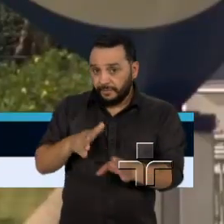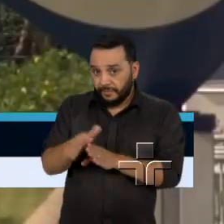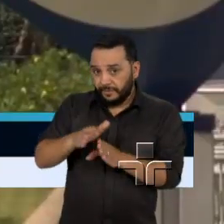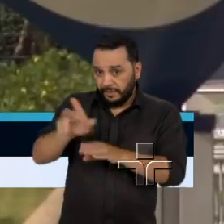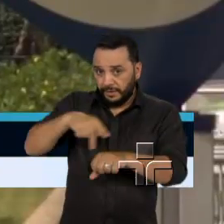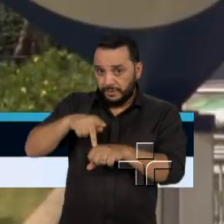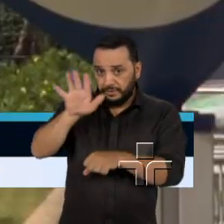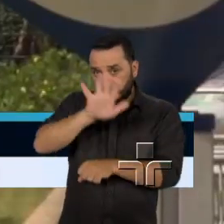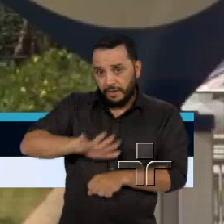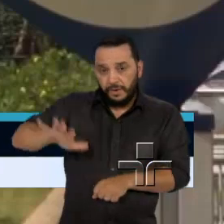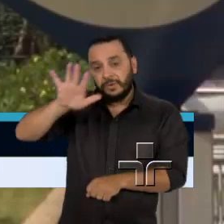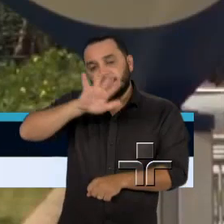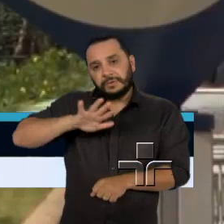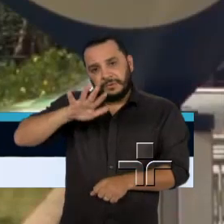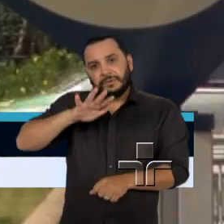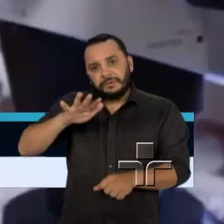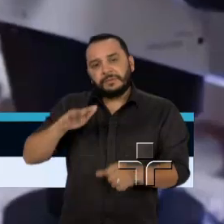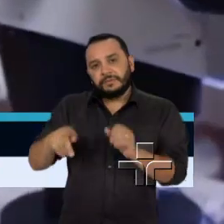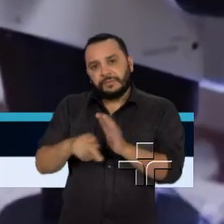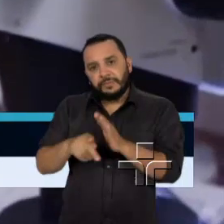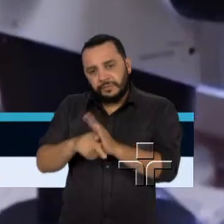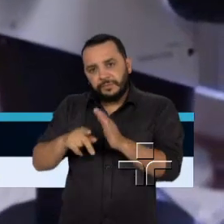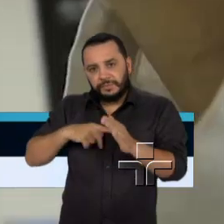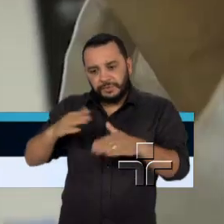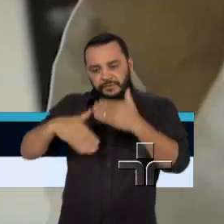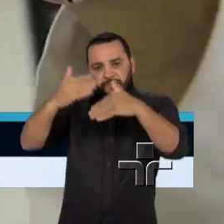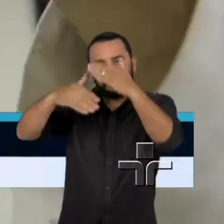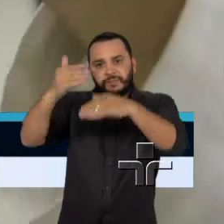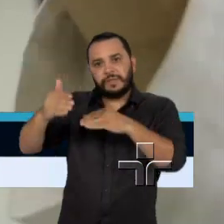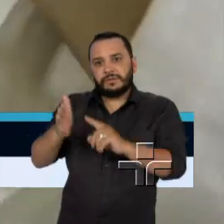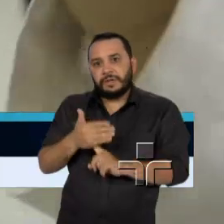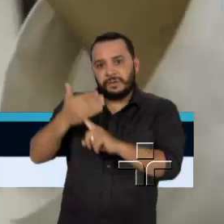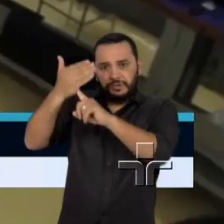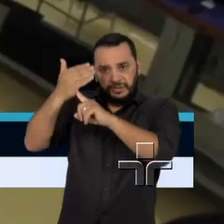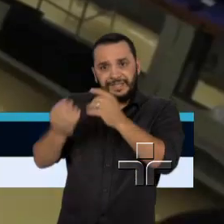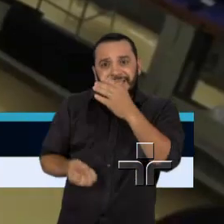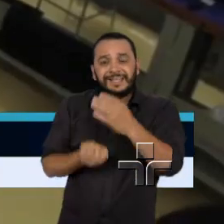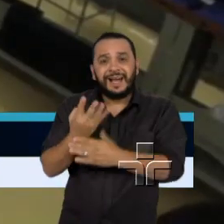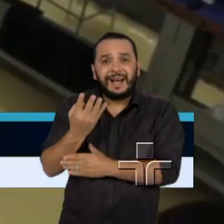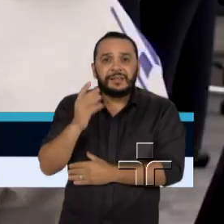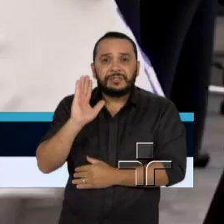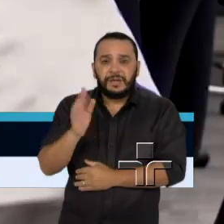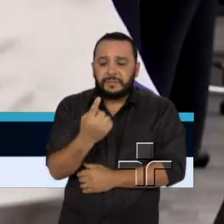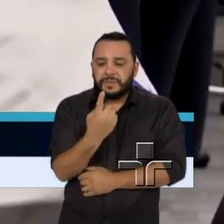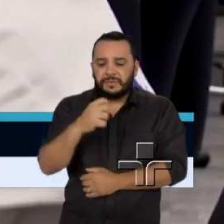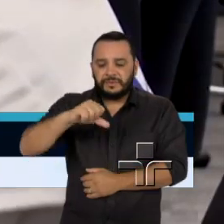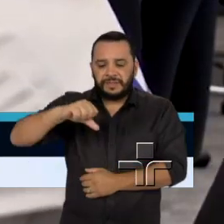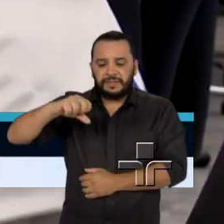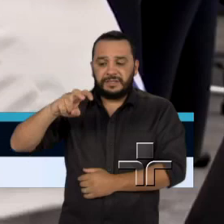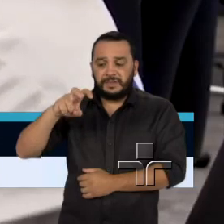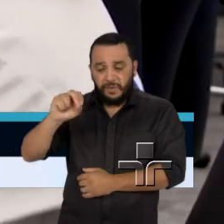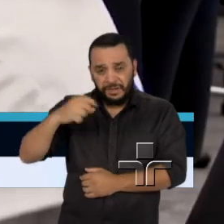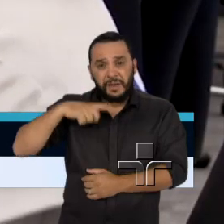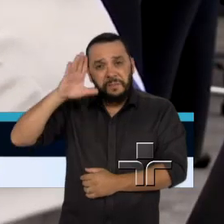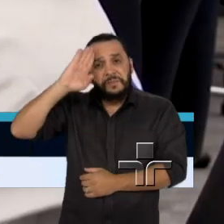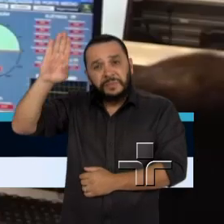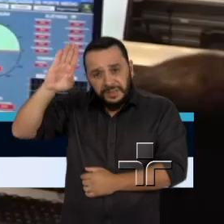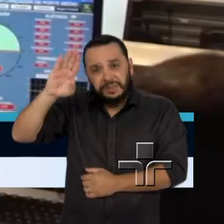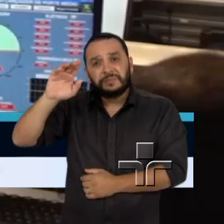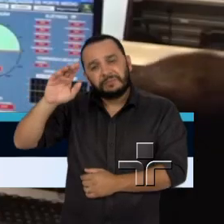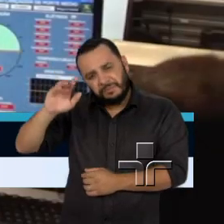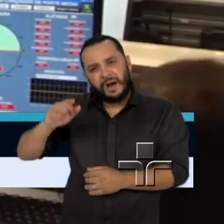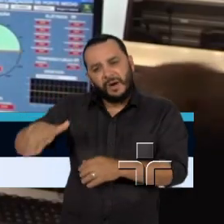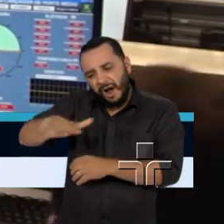de Desenvolvimento Científico e Tecnológico é um órgão federal criado na década de 1950 e é uma das principais agências de